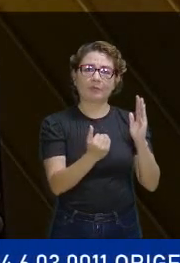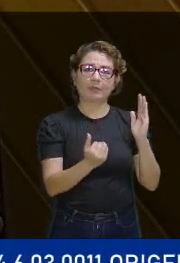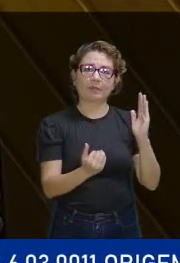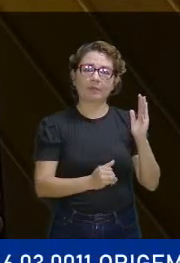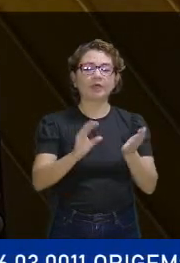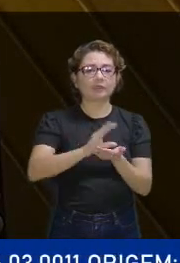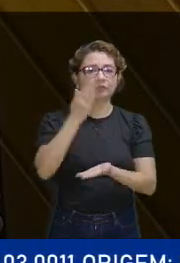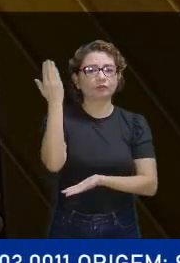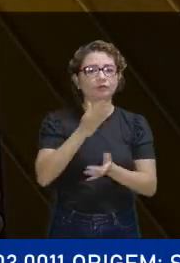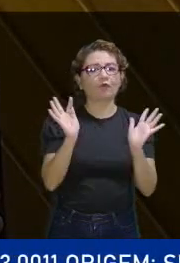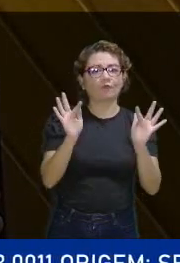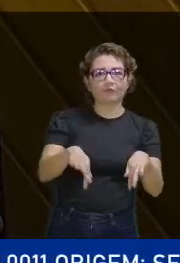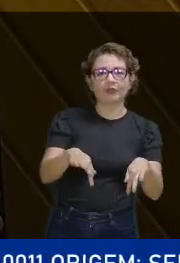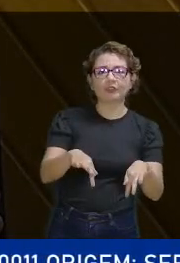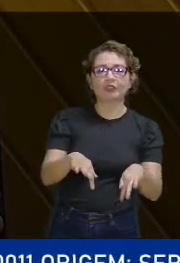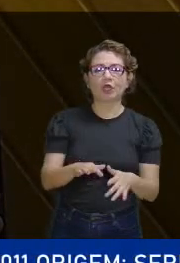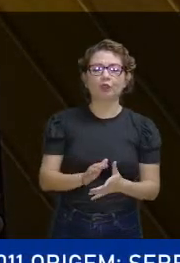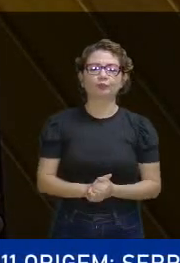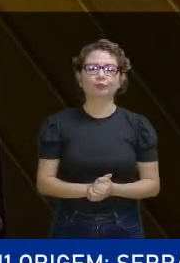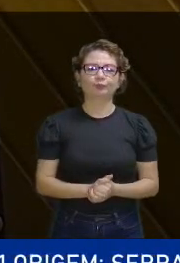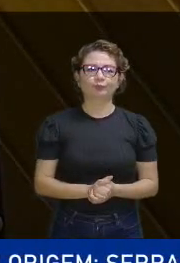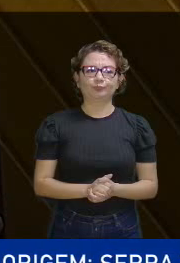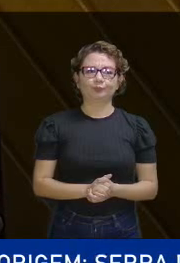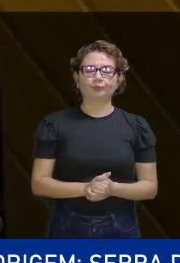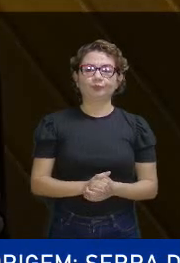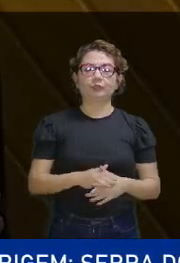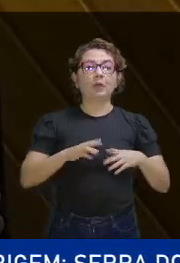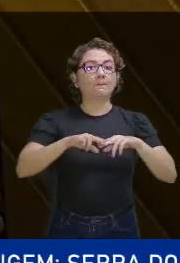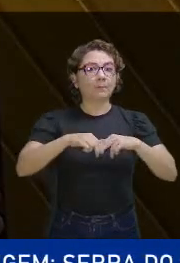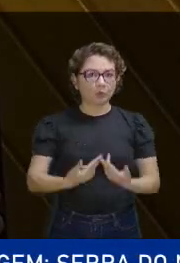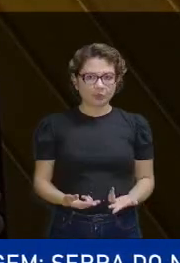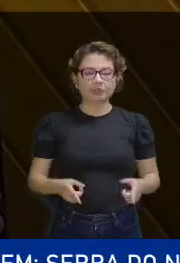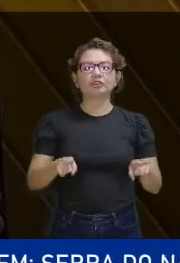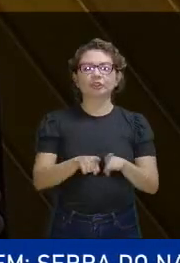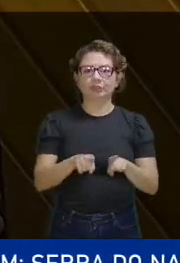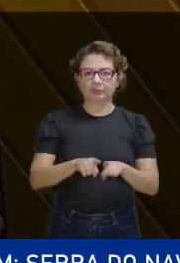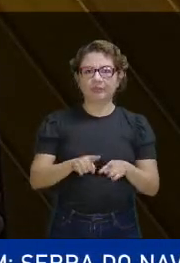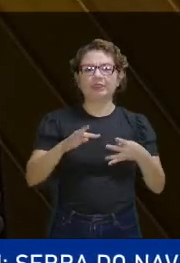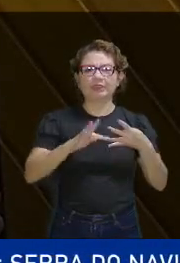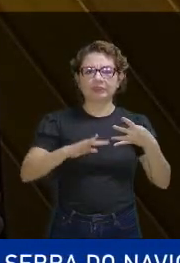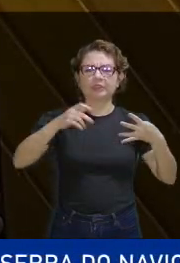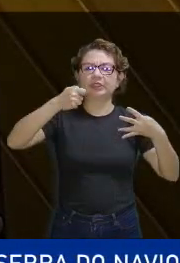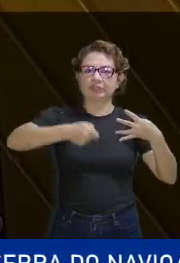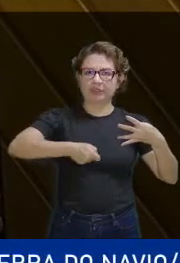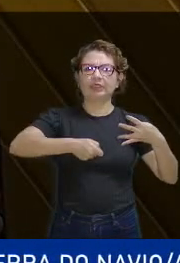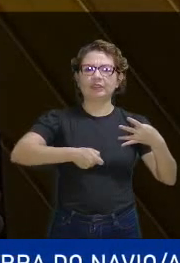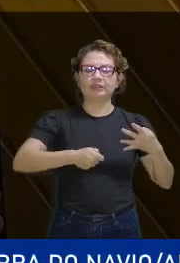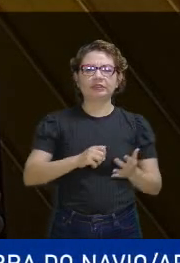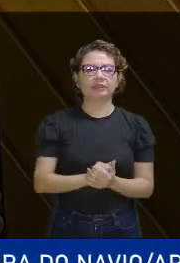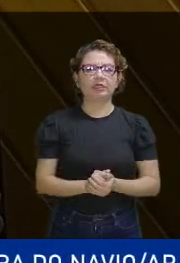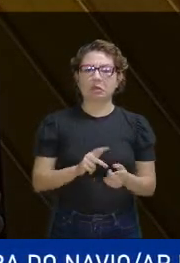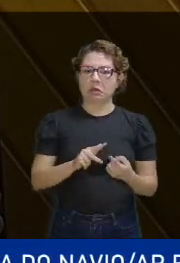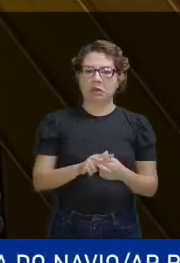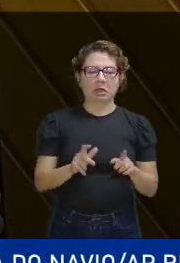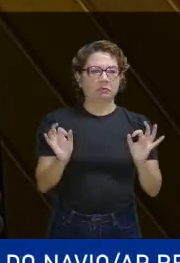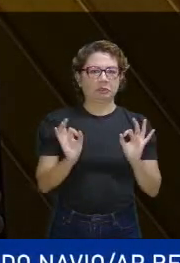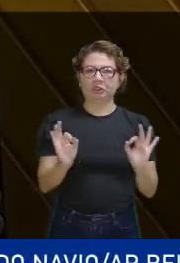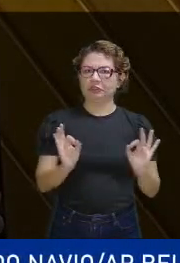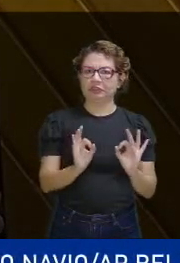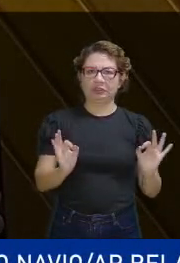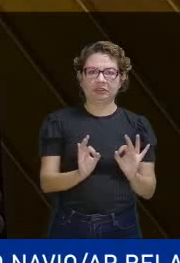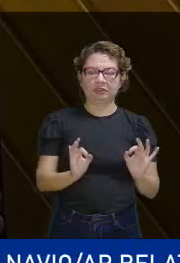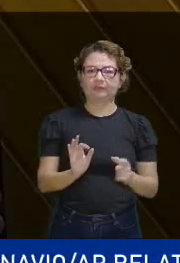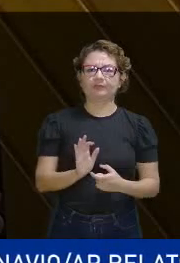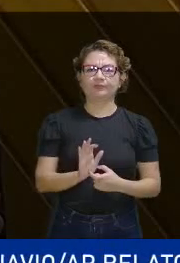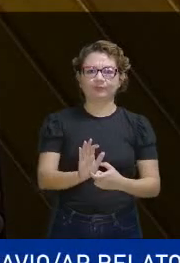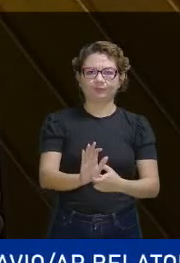prestação de contas final de campanha do recorrente. Nesse sentido, a sentença não comporta reparos no ponto em que afirma